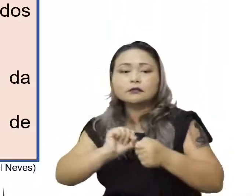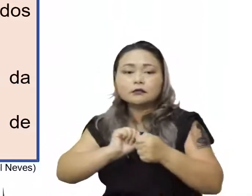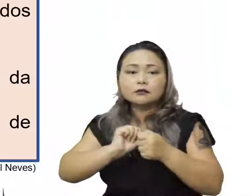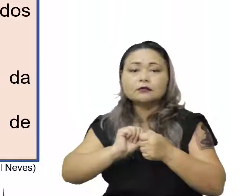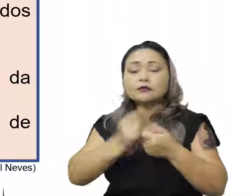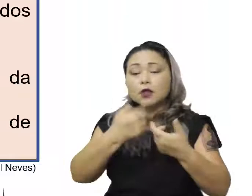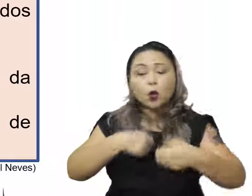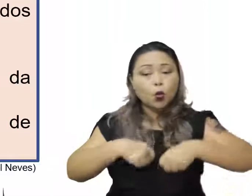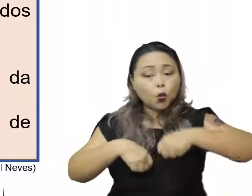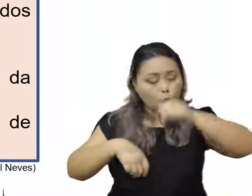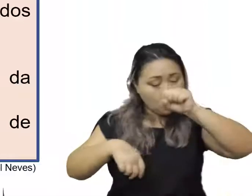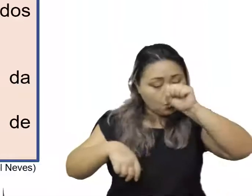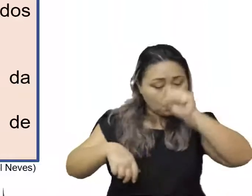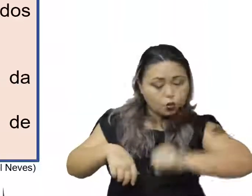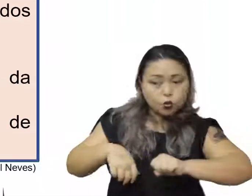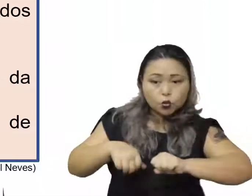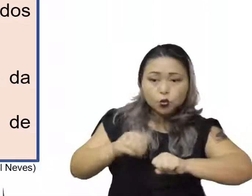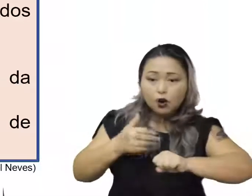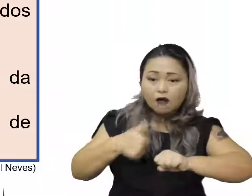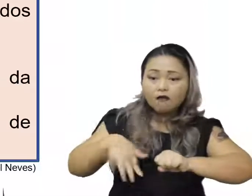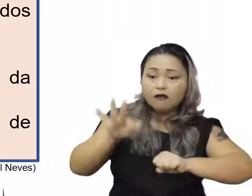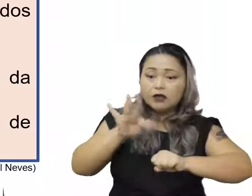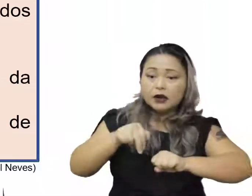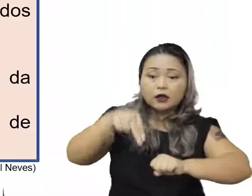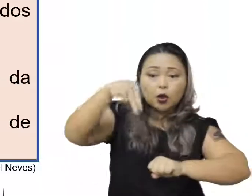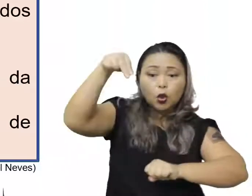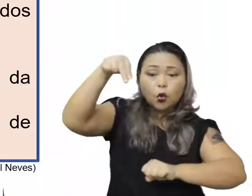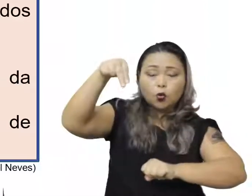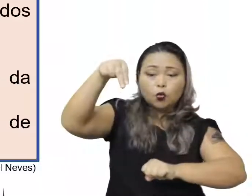do Sul com a União Federativa Norte.